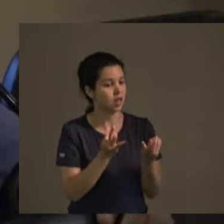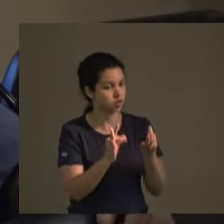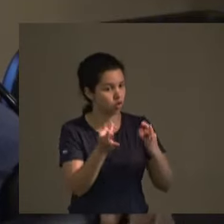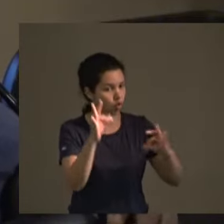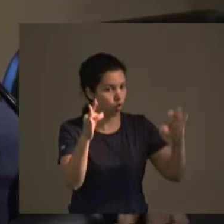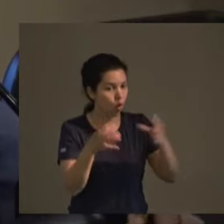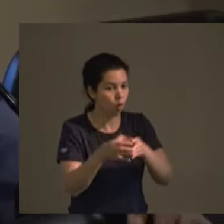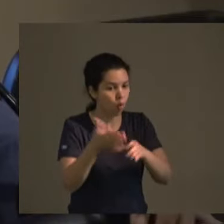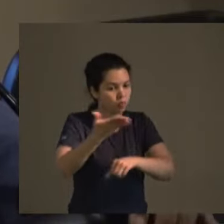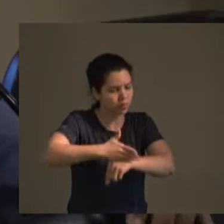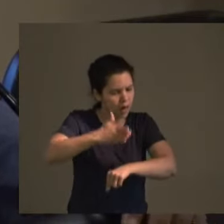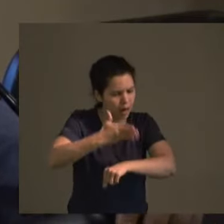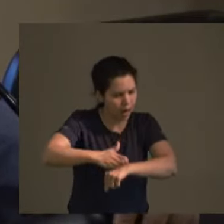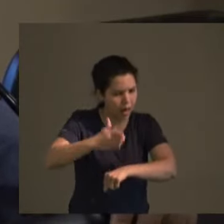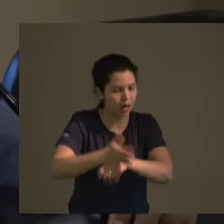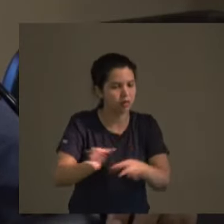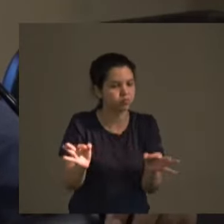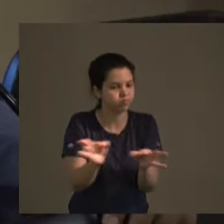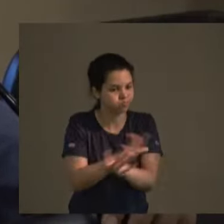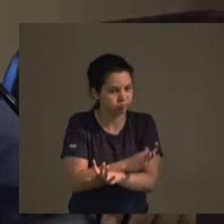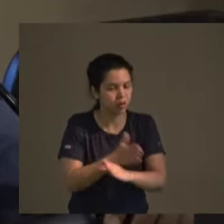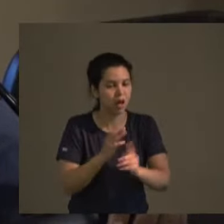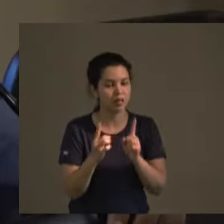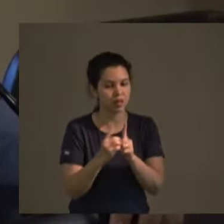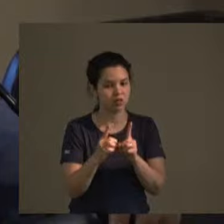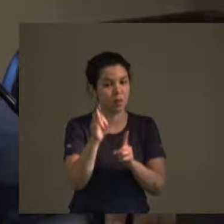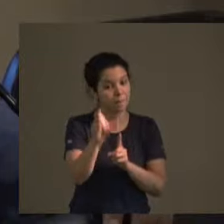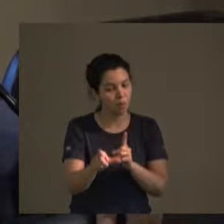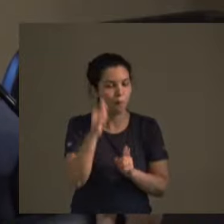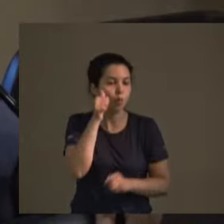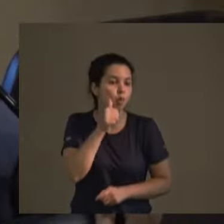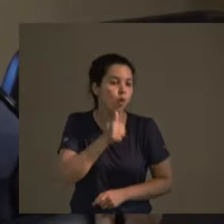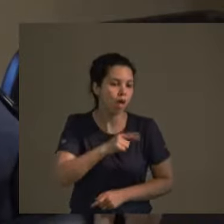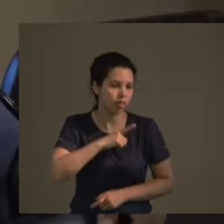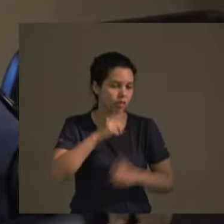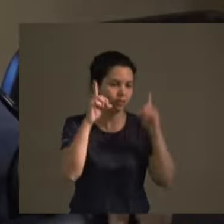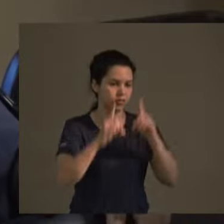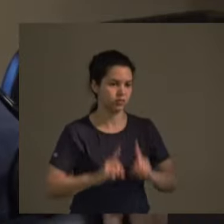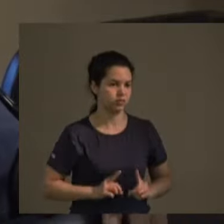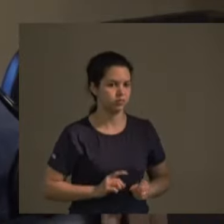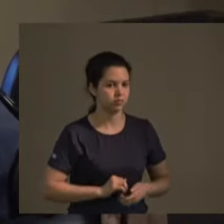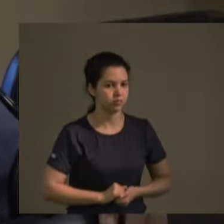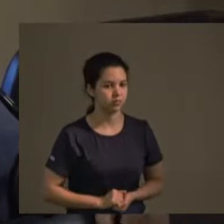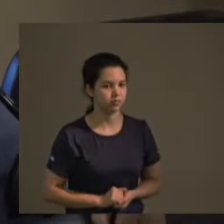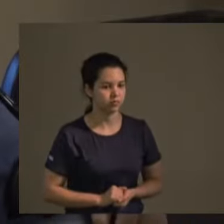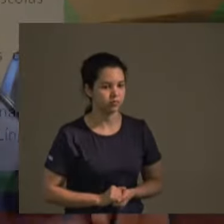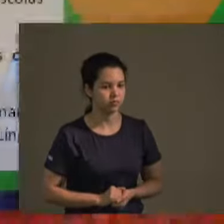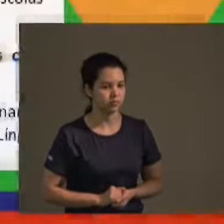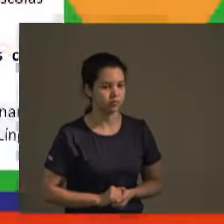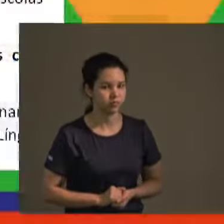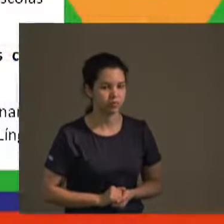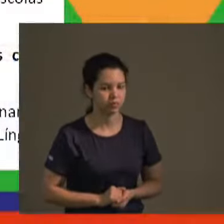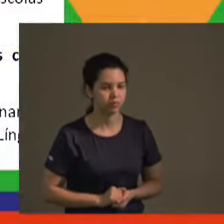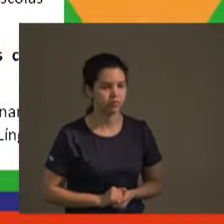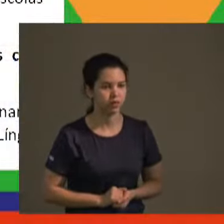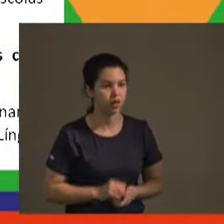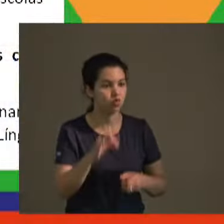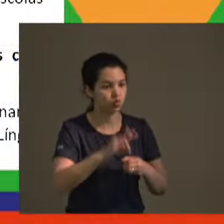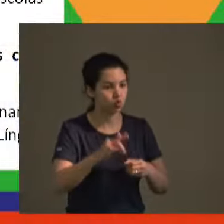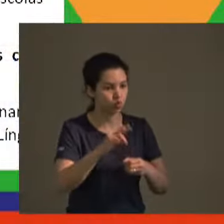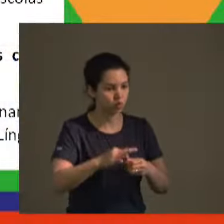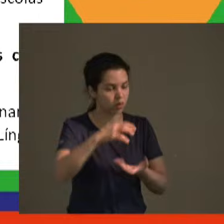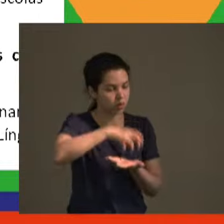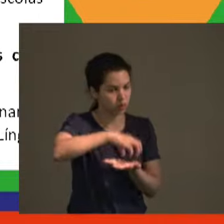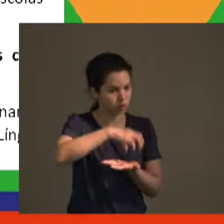equipe treinada e capacitada para o atendimento às mulheres com deficiência. Instituição do Centro Nacional de Memória da